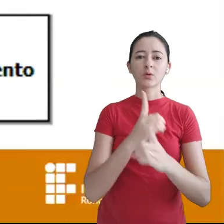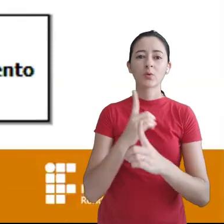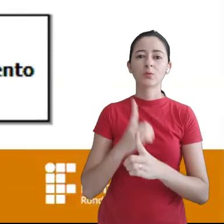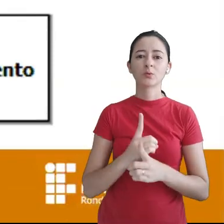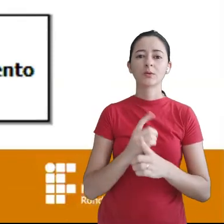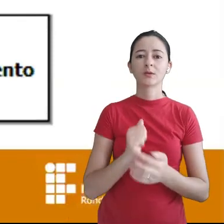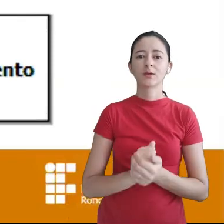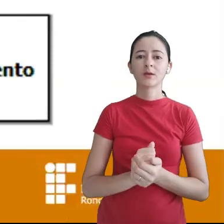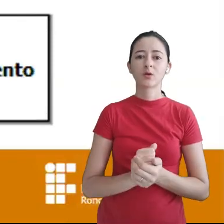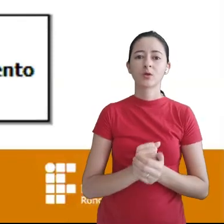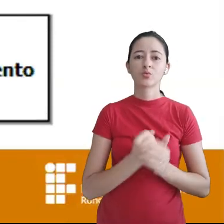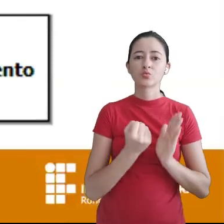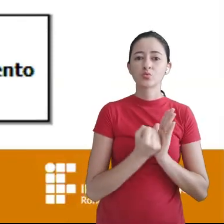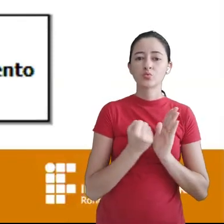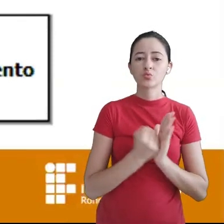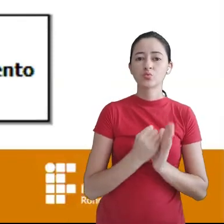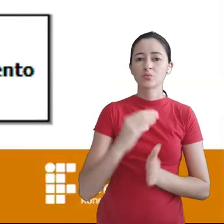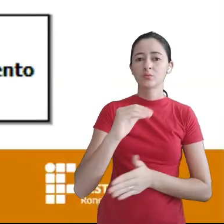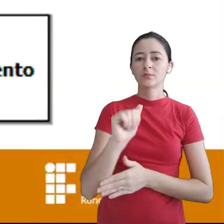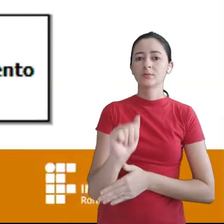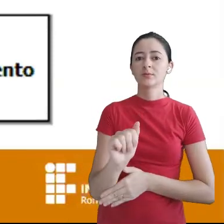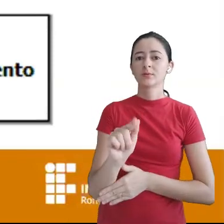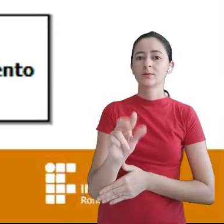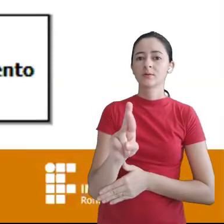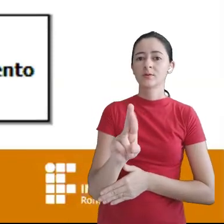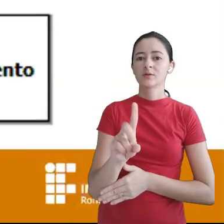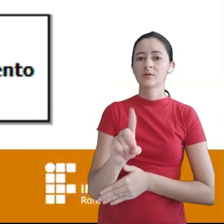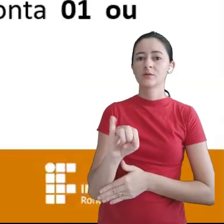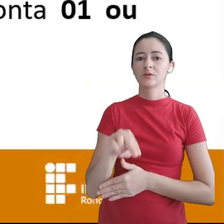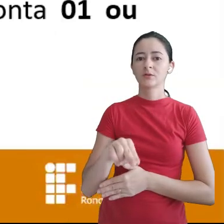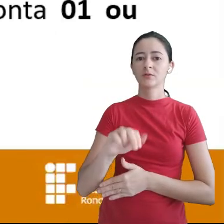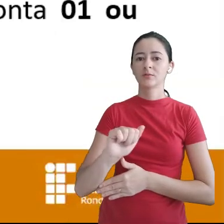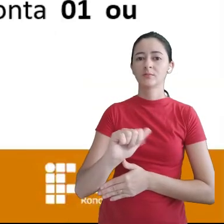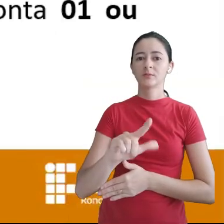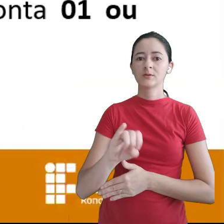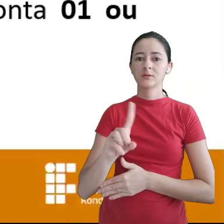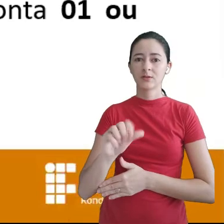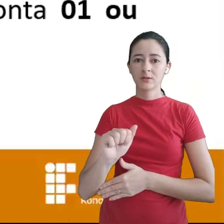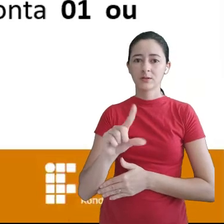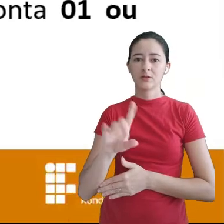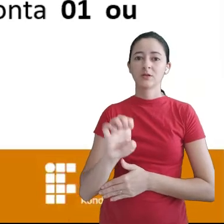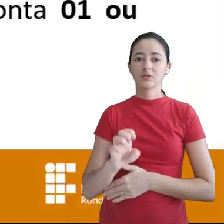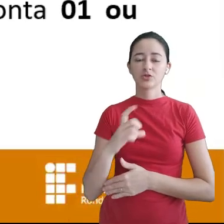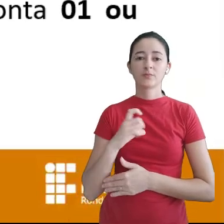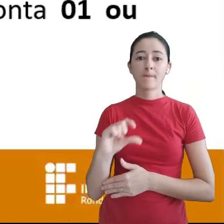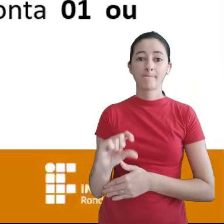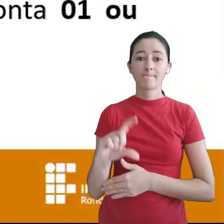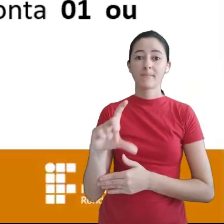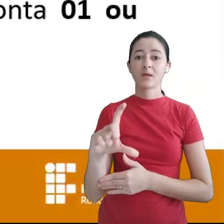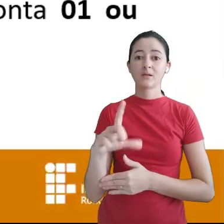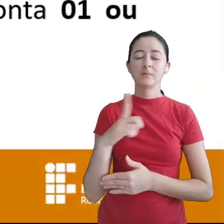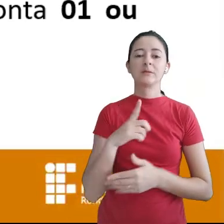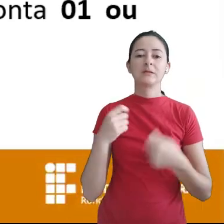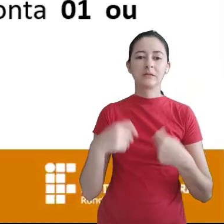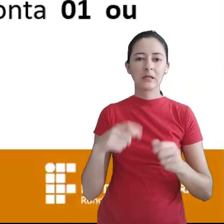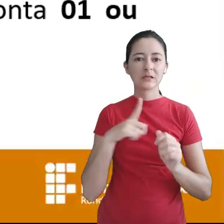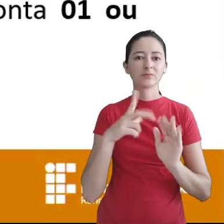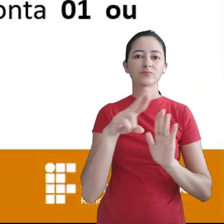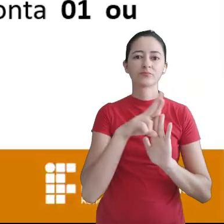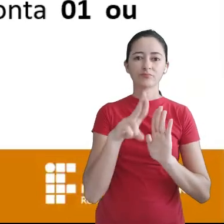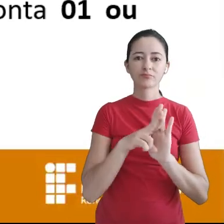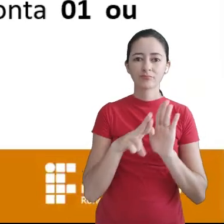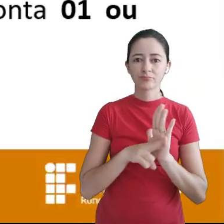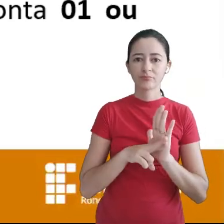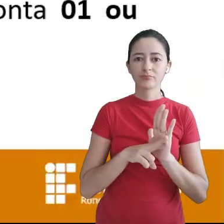Então, vamos lá descobrir qual será a cardinalidade máxima entre departamento e empregado. Para isso, nós temos as